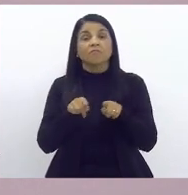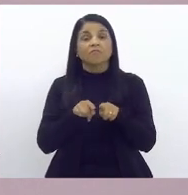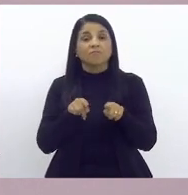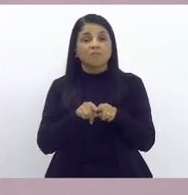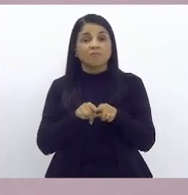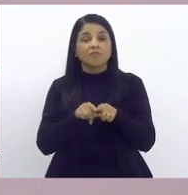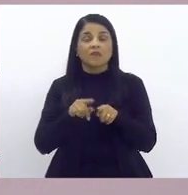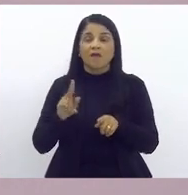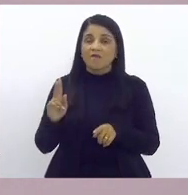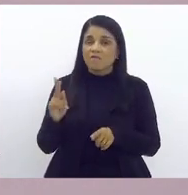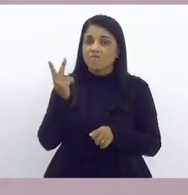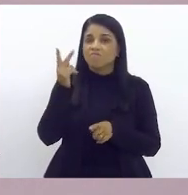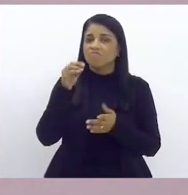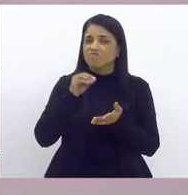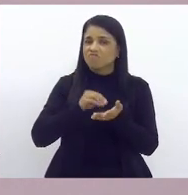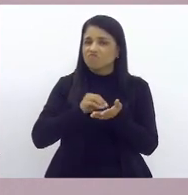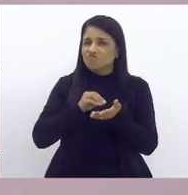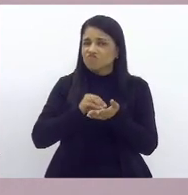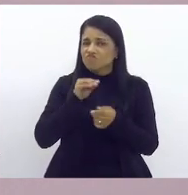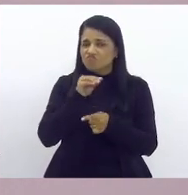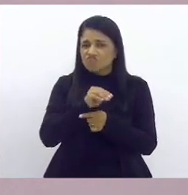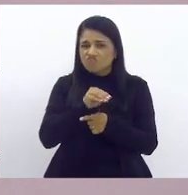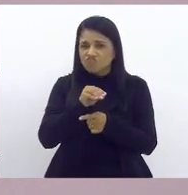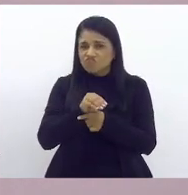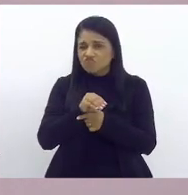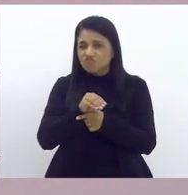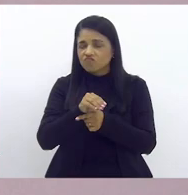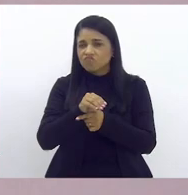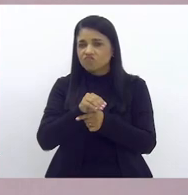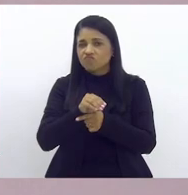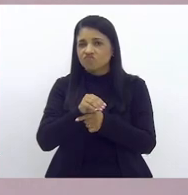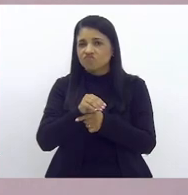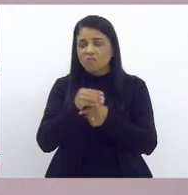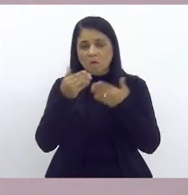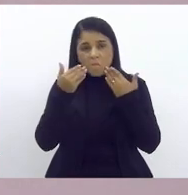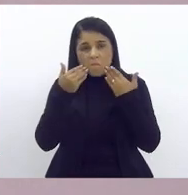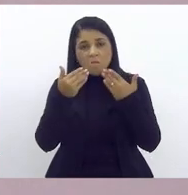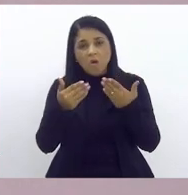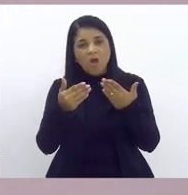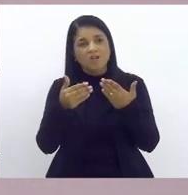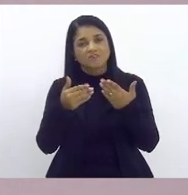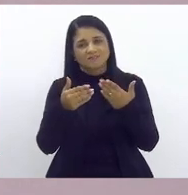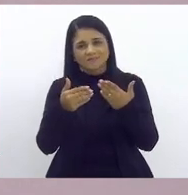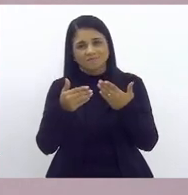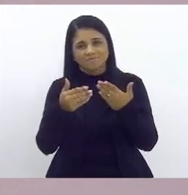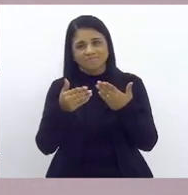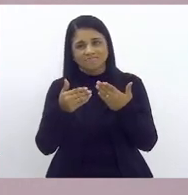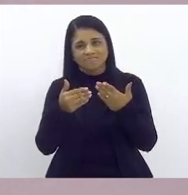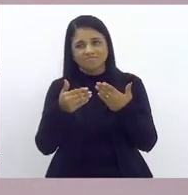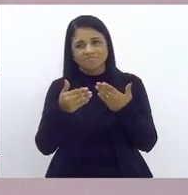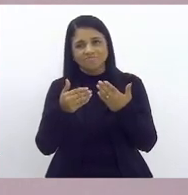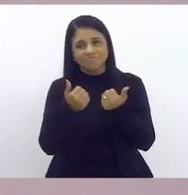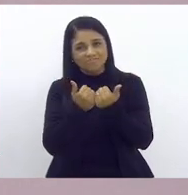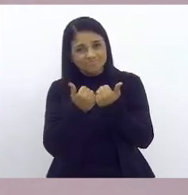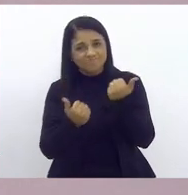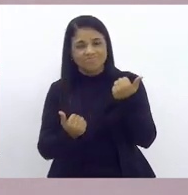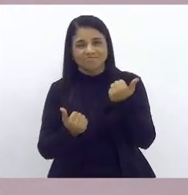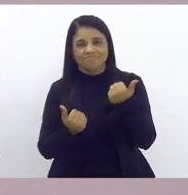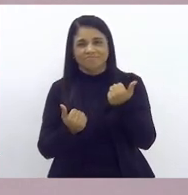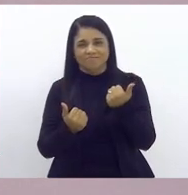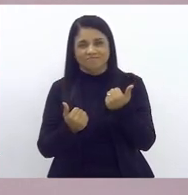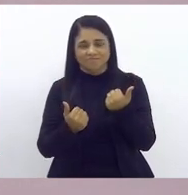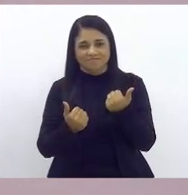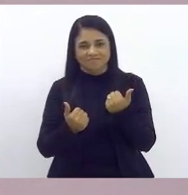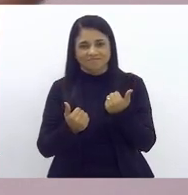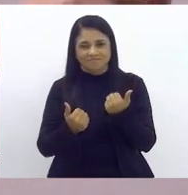A desvalorização do cuidado se mostra de forma exemplar na questão das agentes. Por